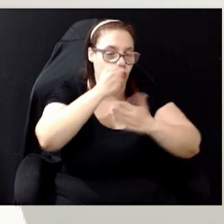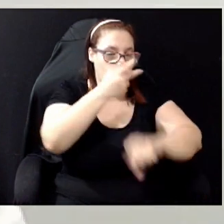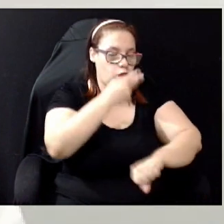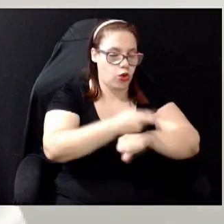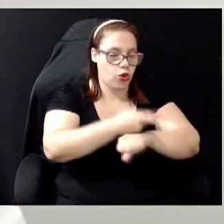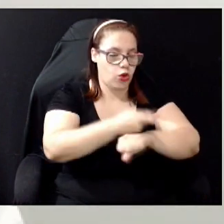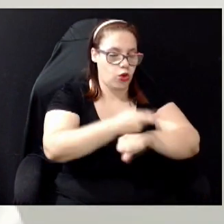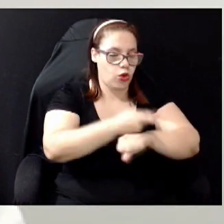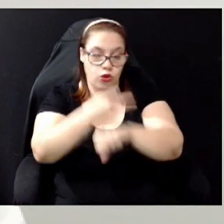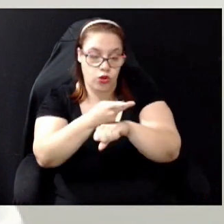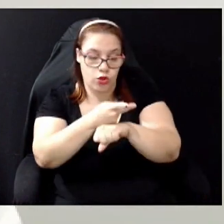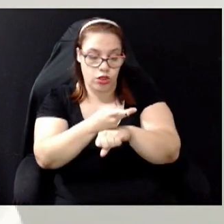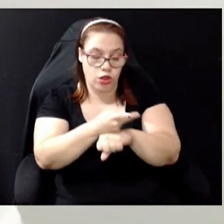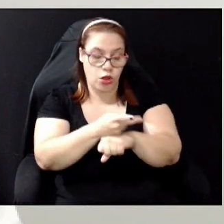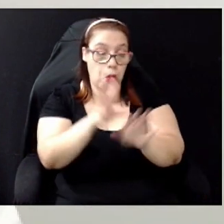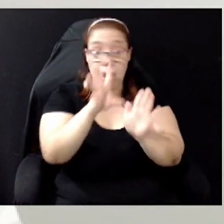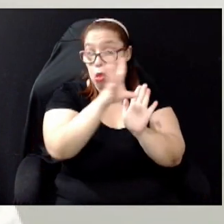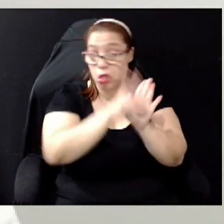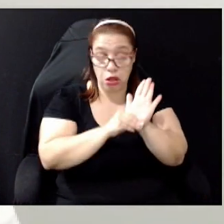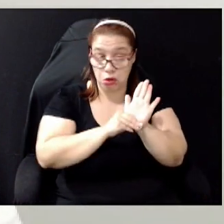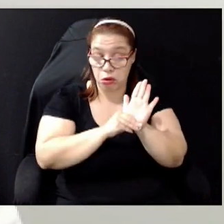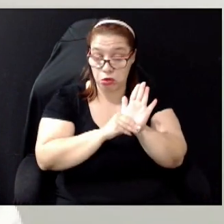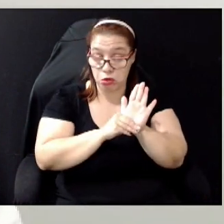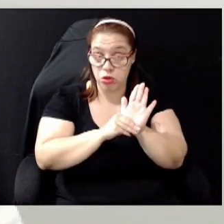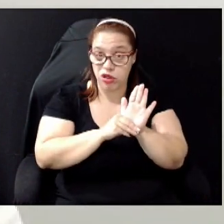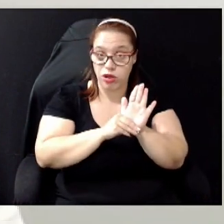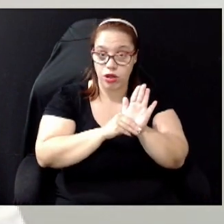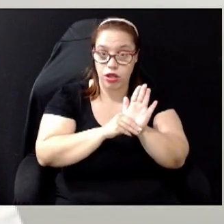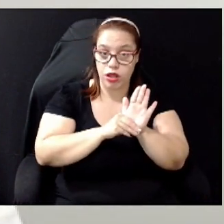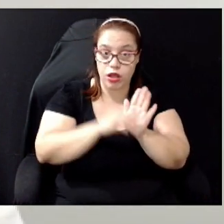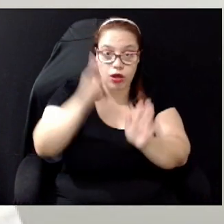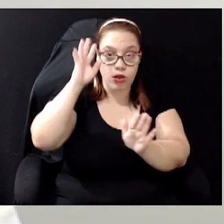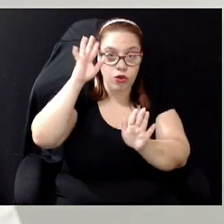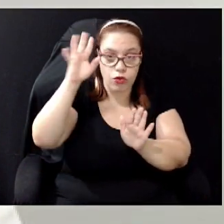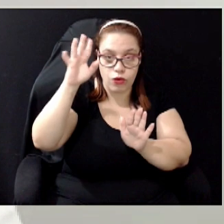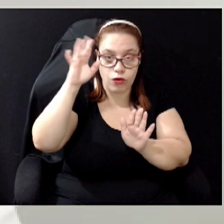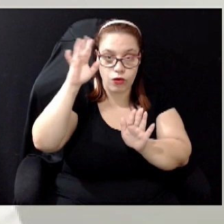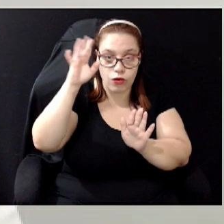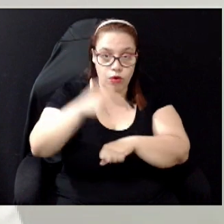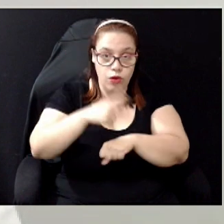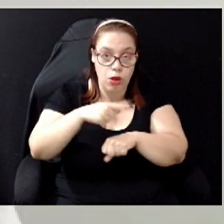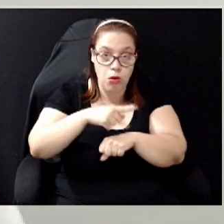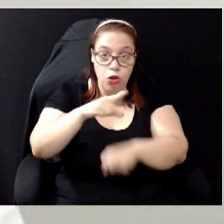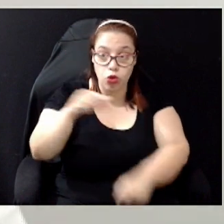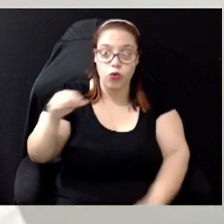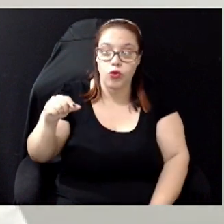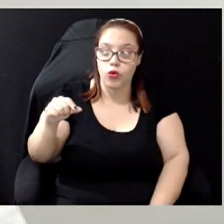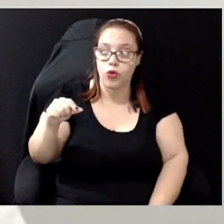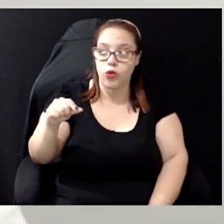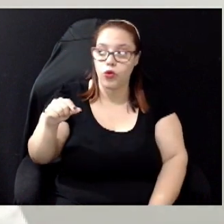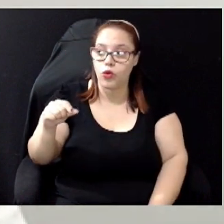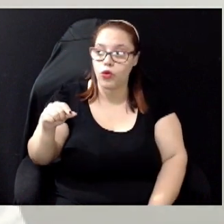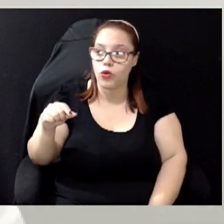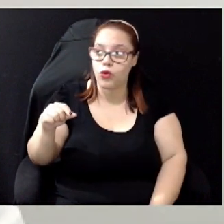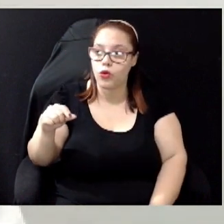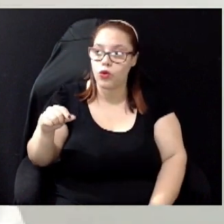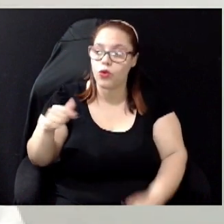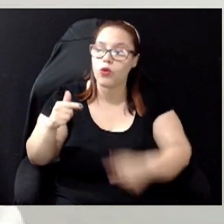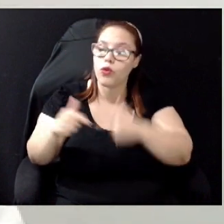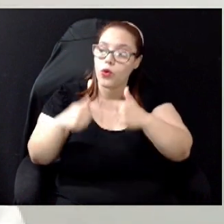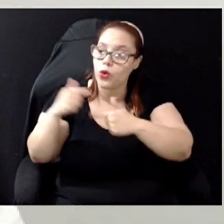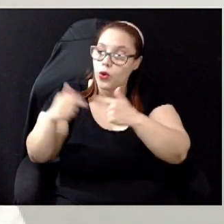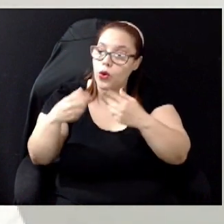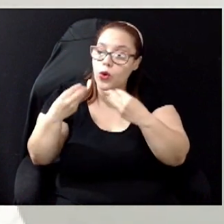É considerada a cidade modelo. A gente recebe visitas, para você ter uma ideia, inclusive de países de fora, para ver como